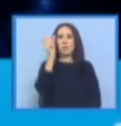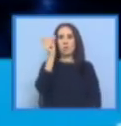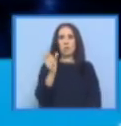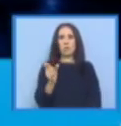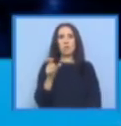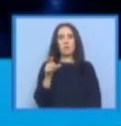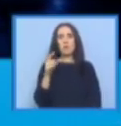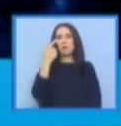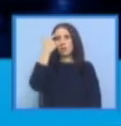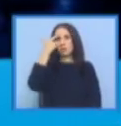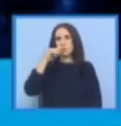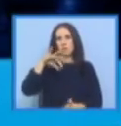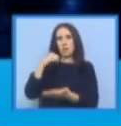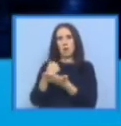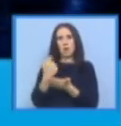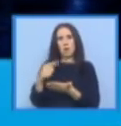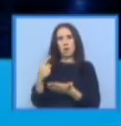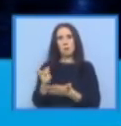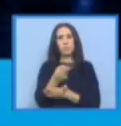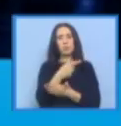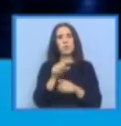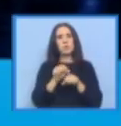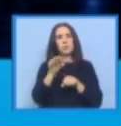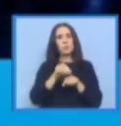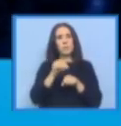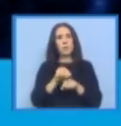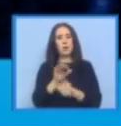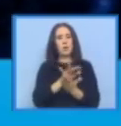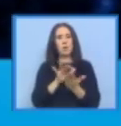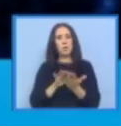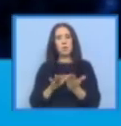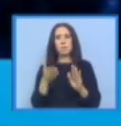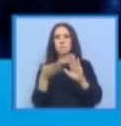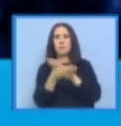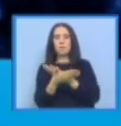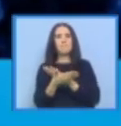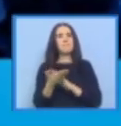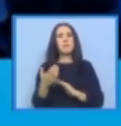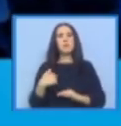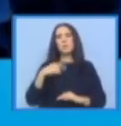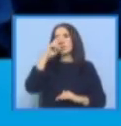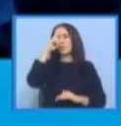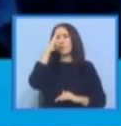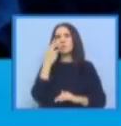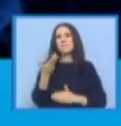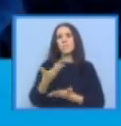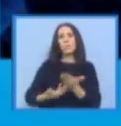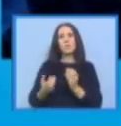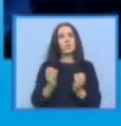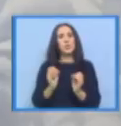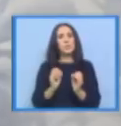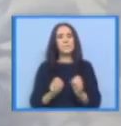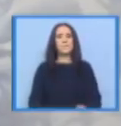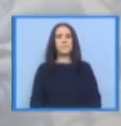é licenciado e acaba em caixa de supermercado não reconhece o seu esforço foi recompensado. Estamos a